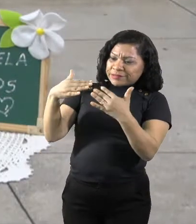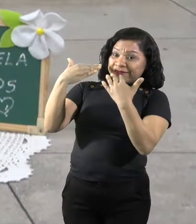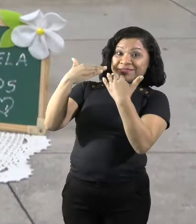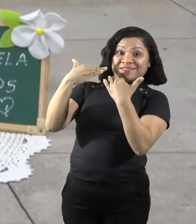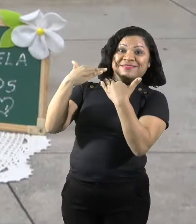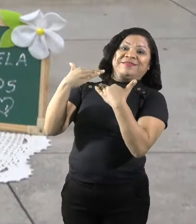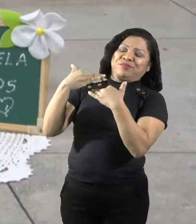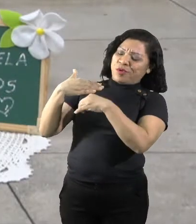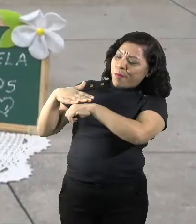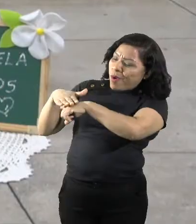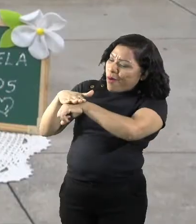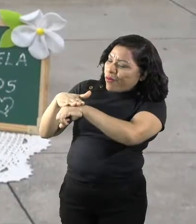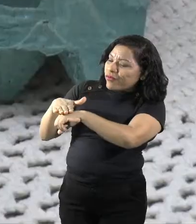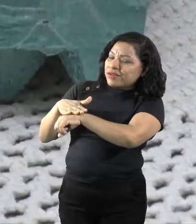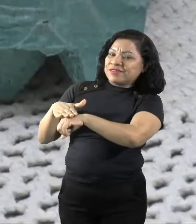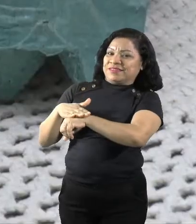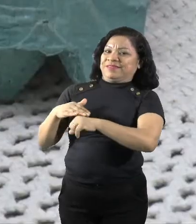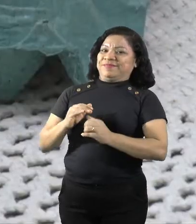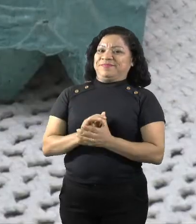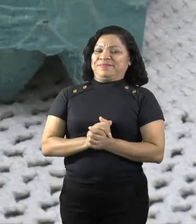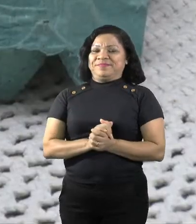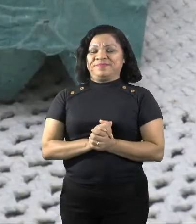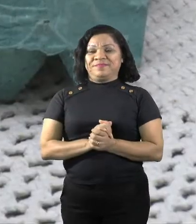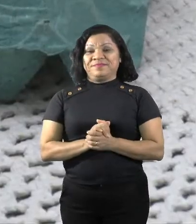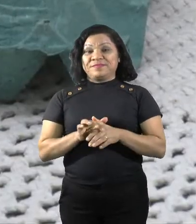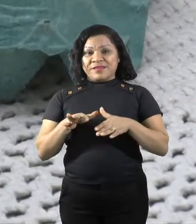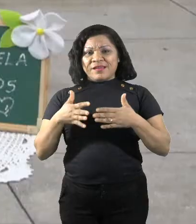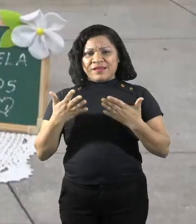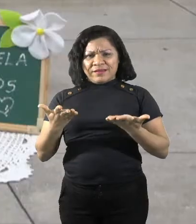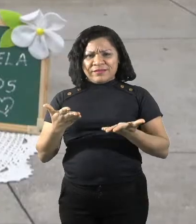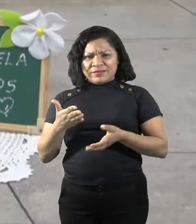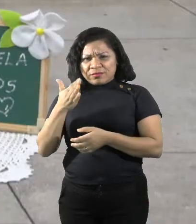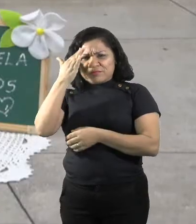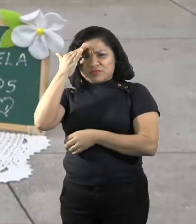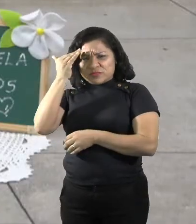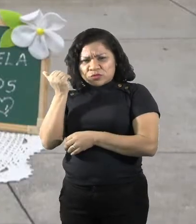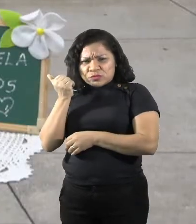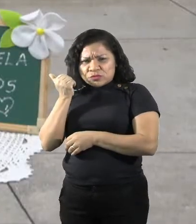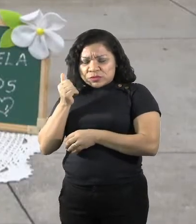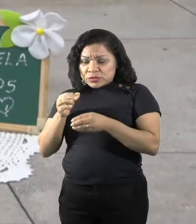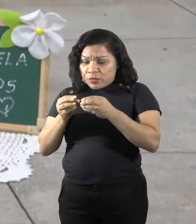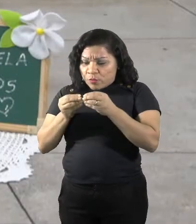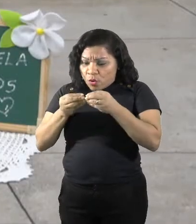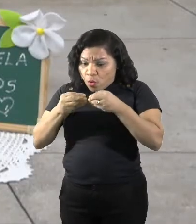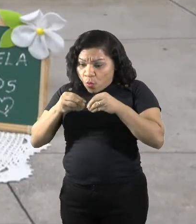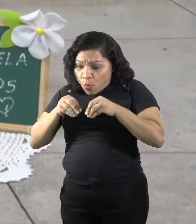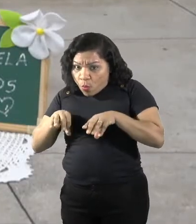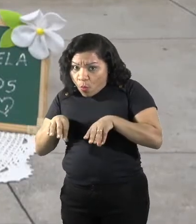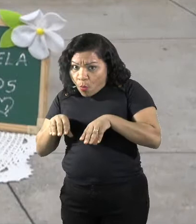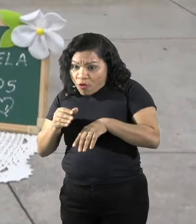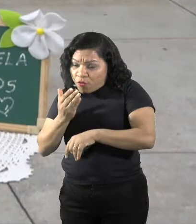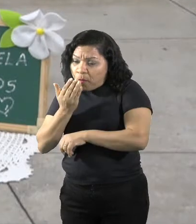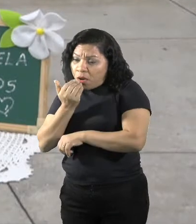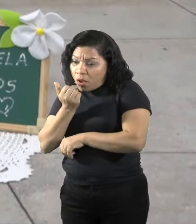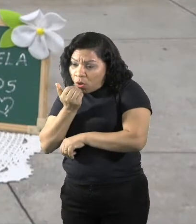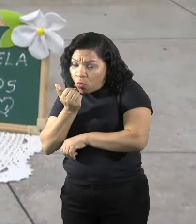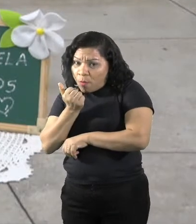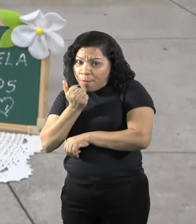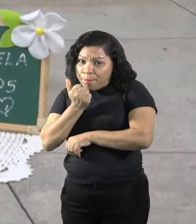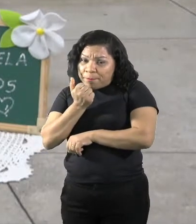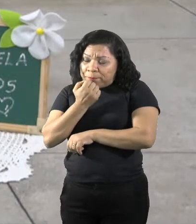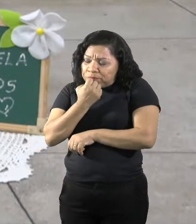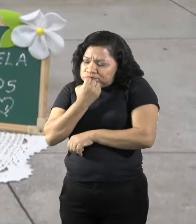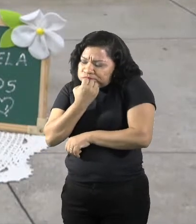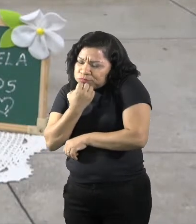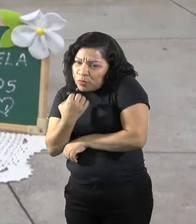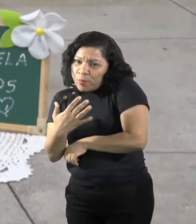ele. Então, vocês sabiam que o ovo, ele é um alimento nutritivo? Ele é um